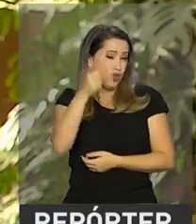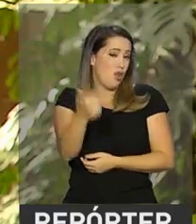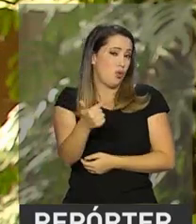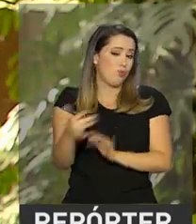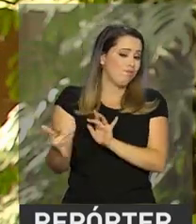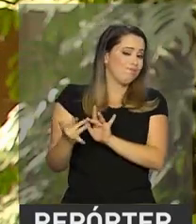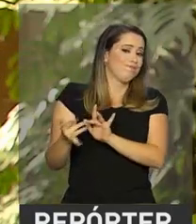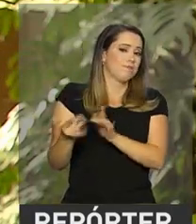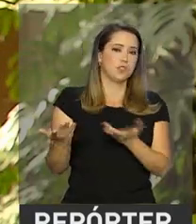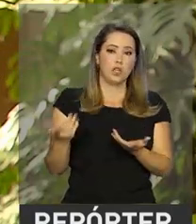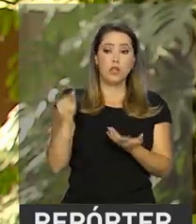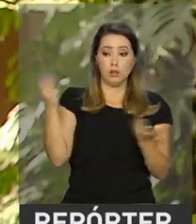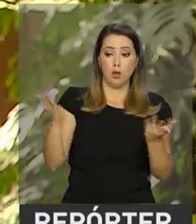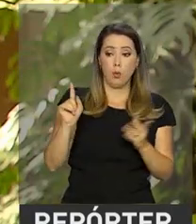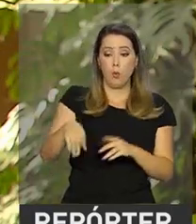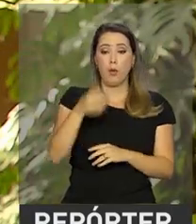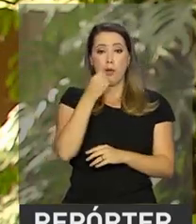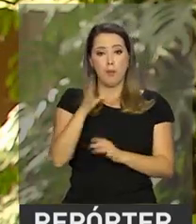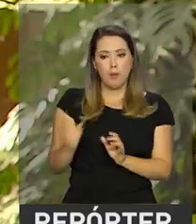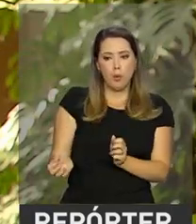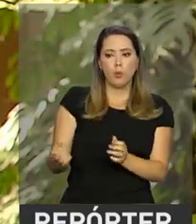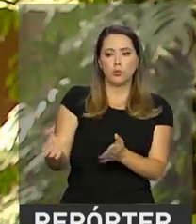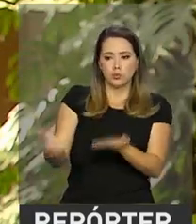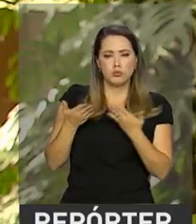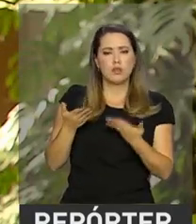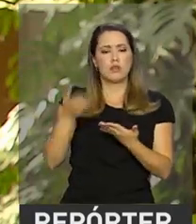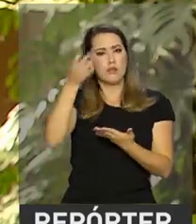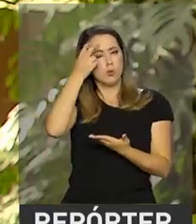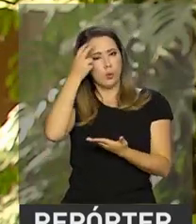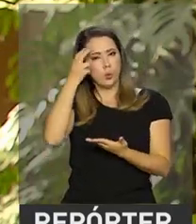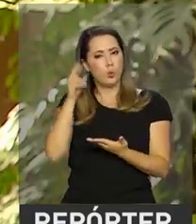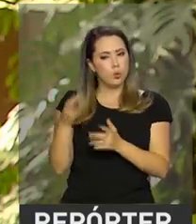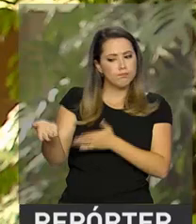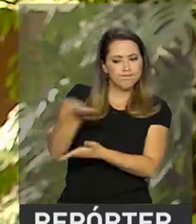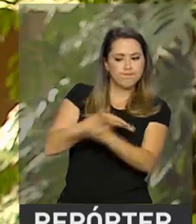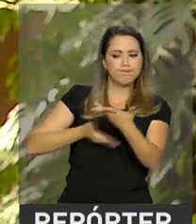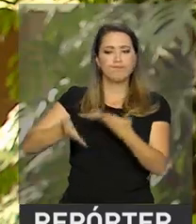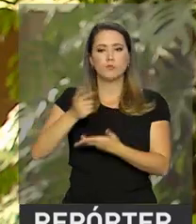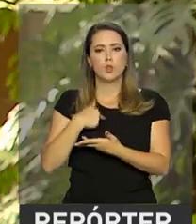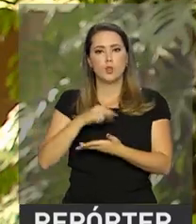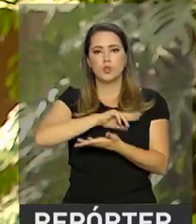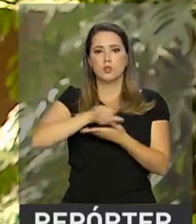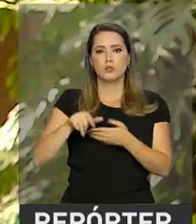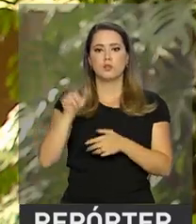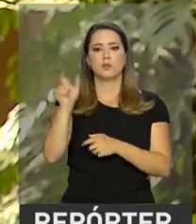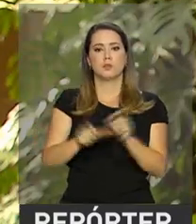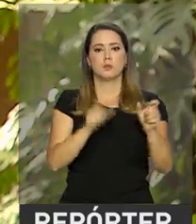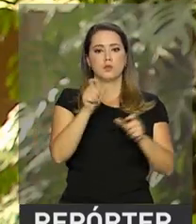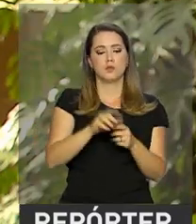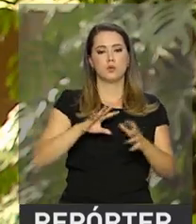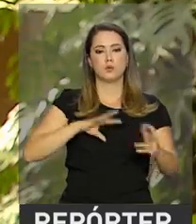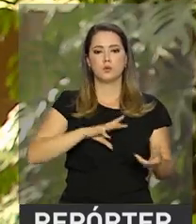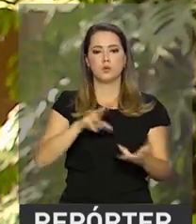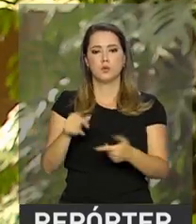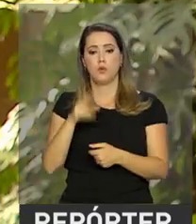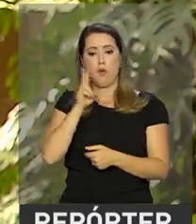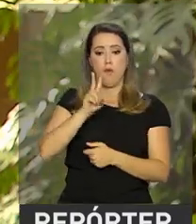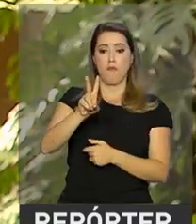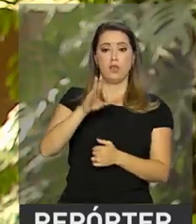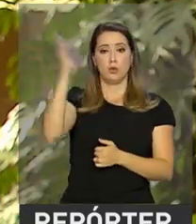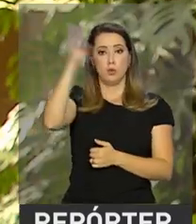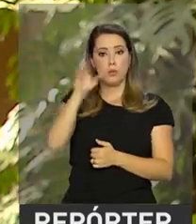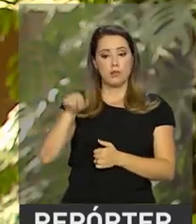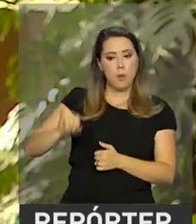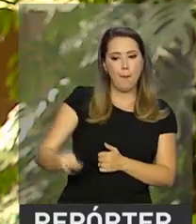agrega culturalmente né saber o que está acontecendo com várias pessoas no mundo pessoas que estão vendo no brasil uma